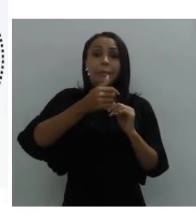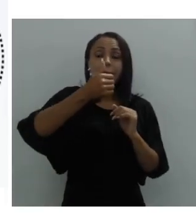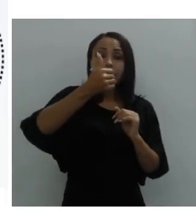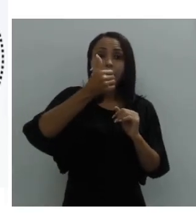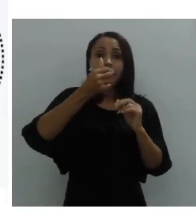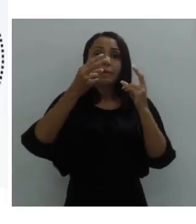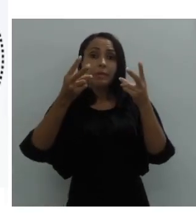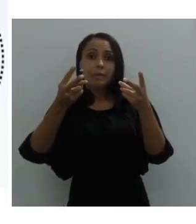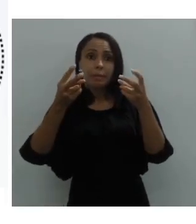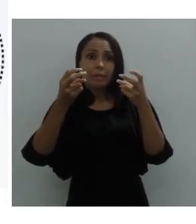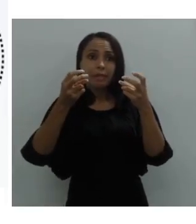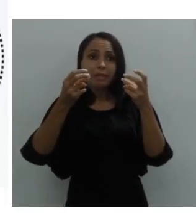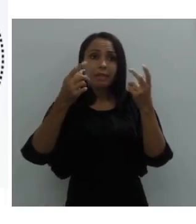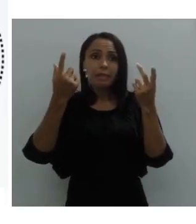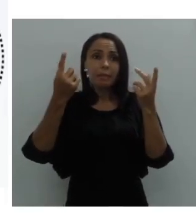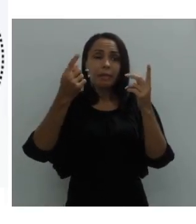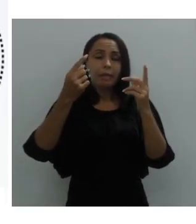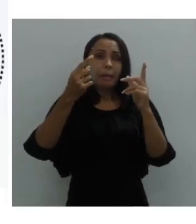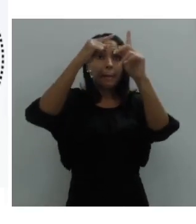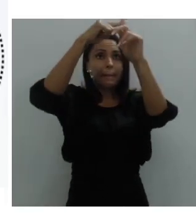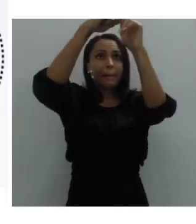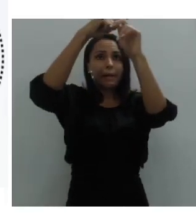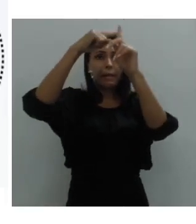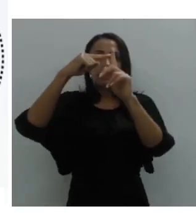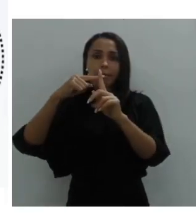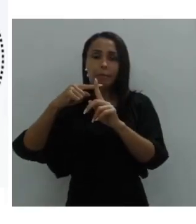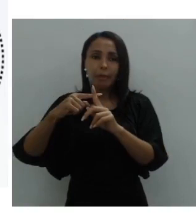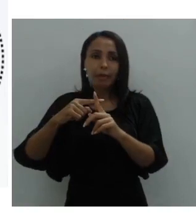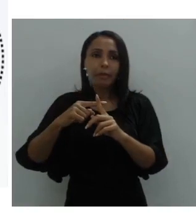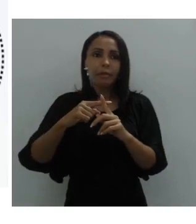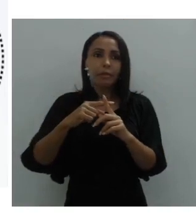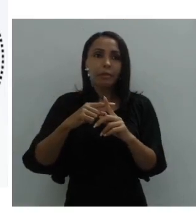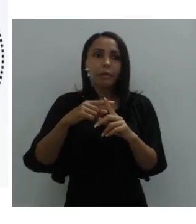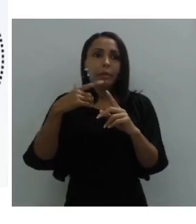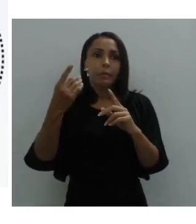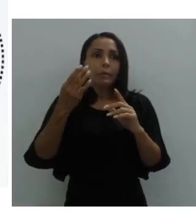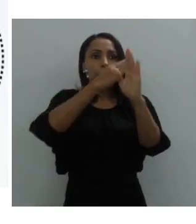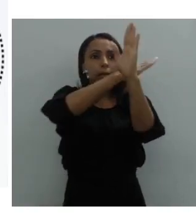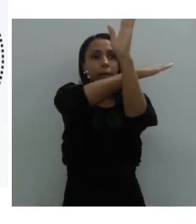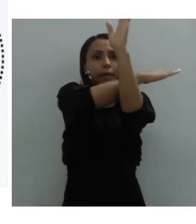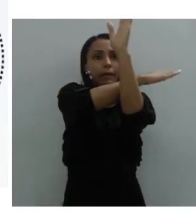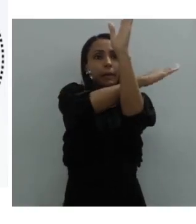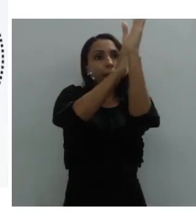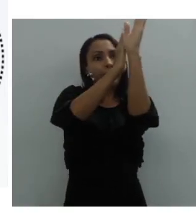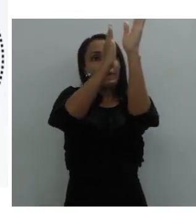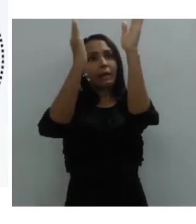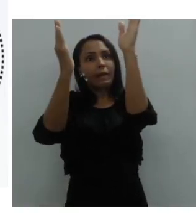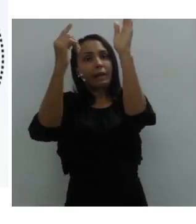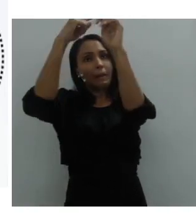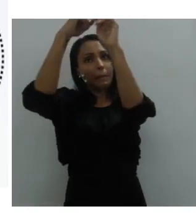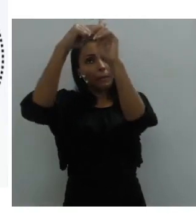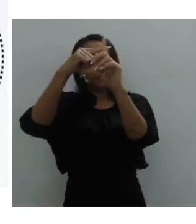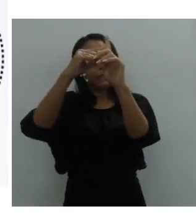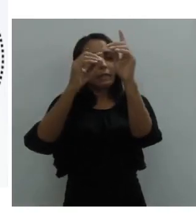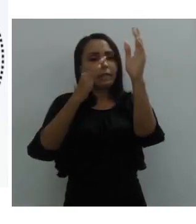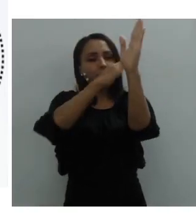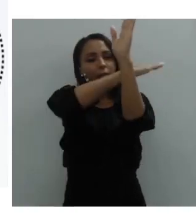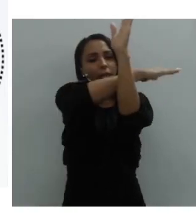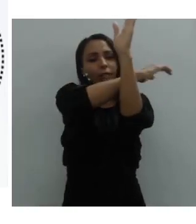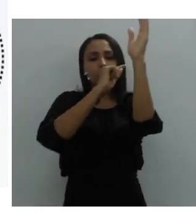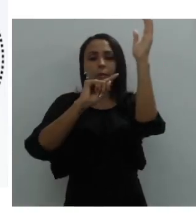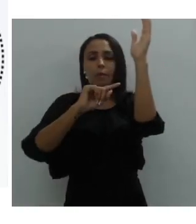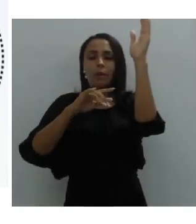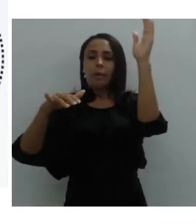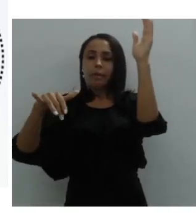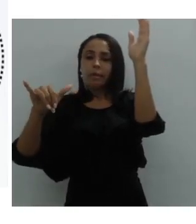percebe que tem o sinal de mais e mais. Por quê? Porque são o x positivo e o y também positivo. Quando